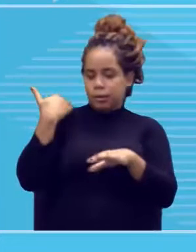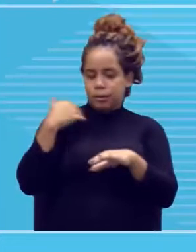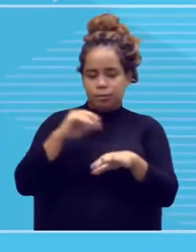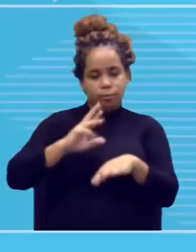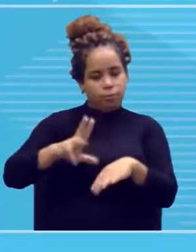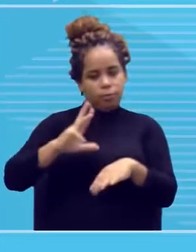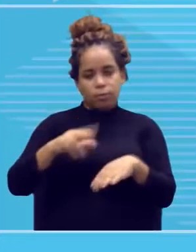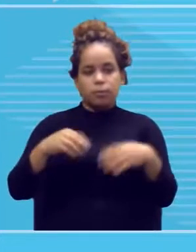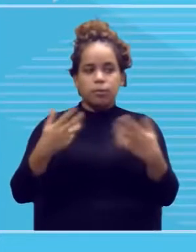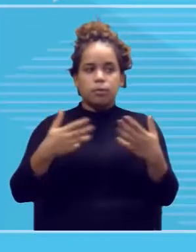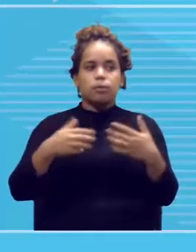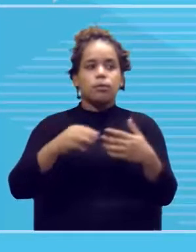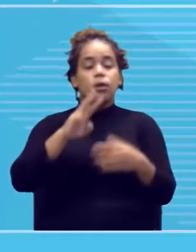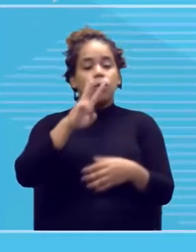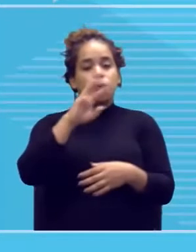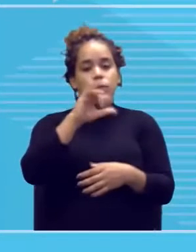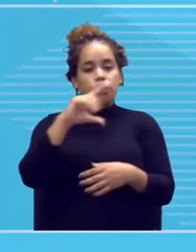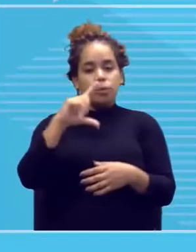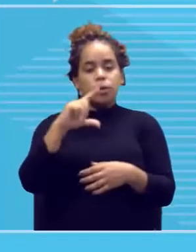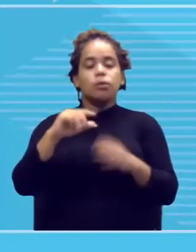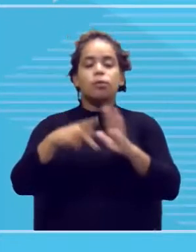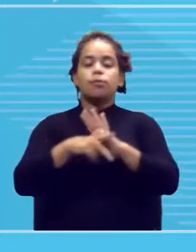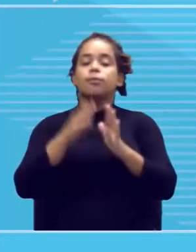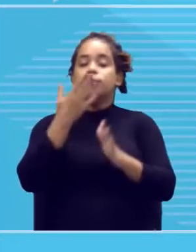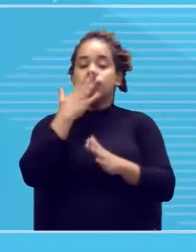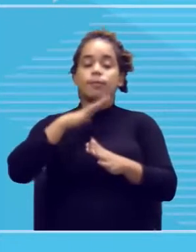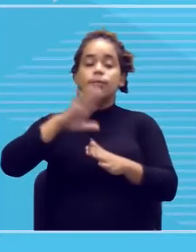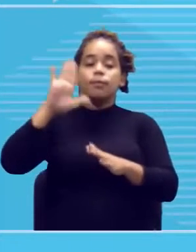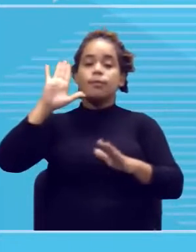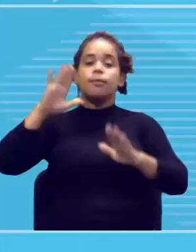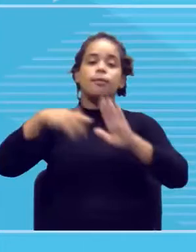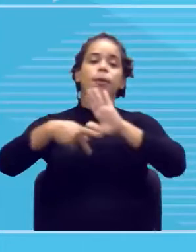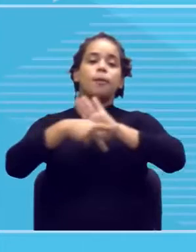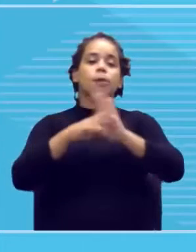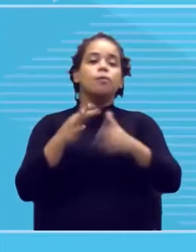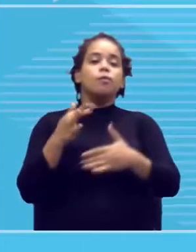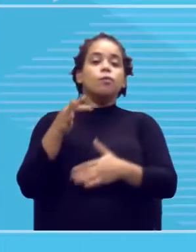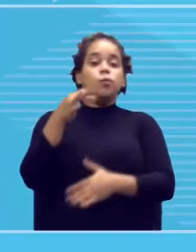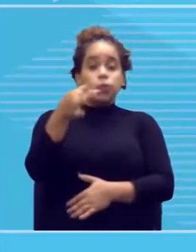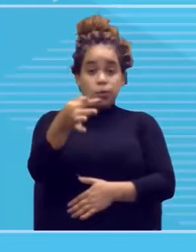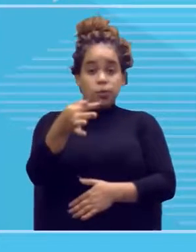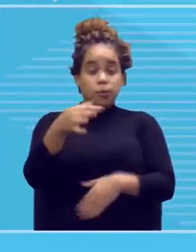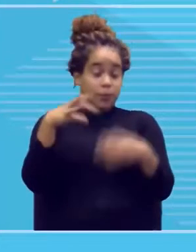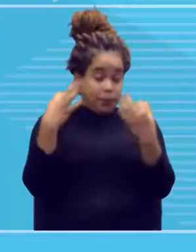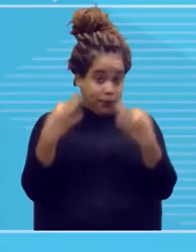promessas obviamente promessas Para o Futuro Ok tranquilo